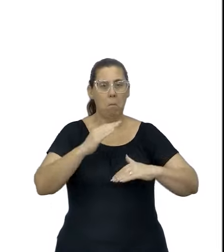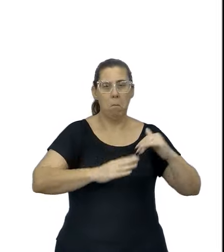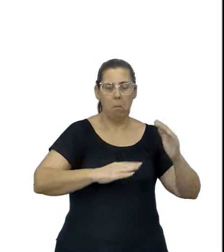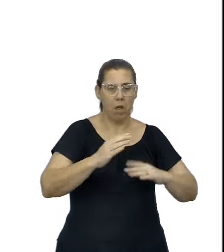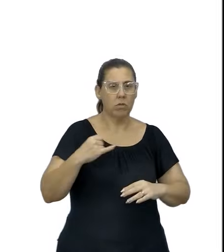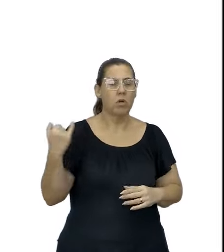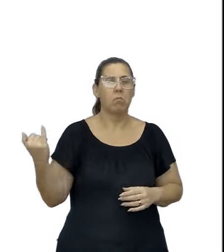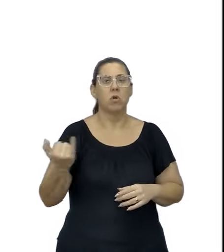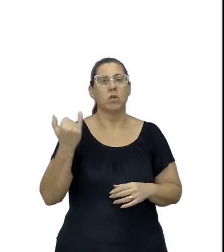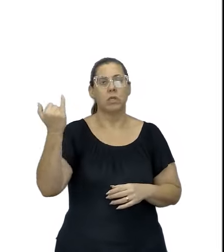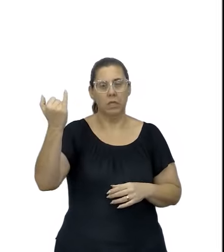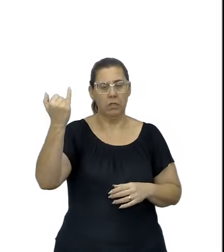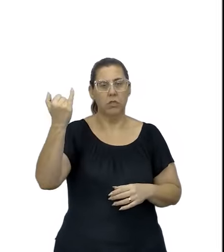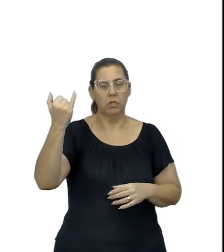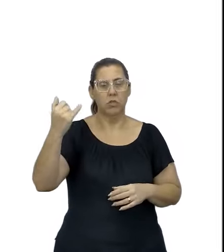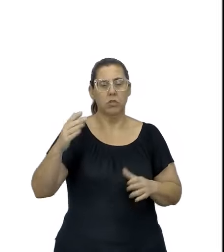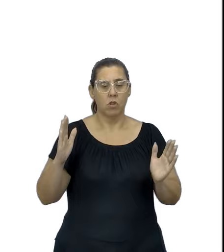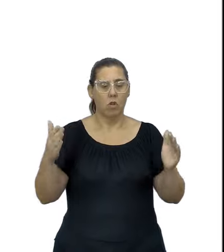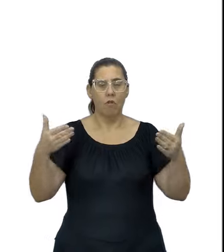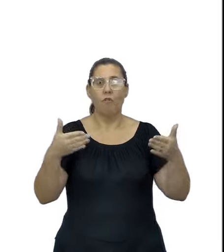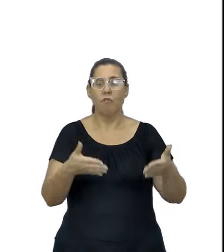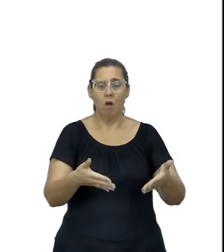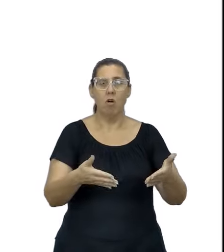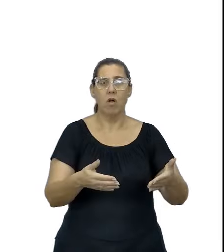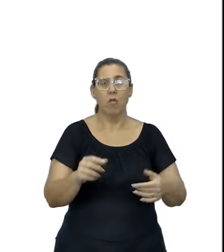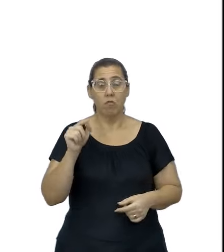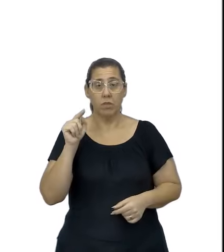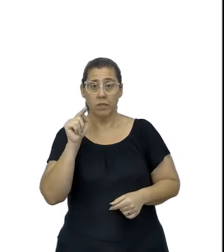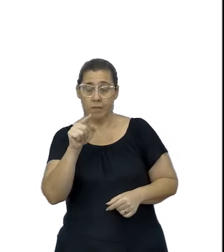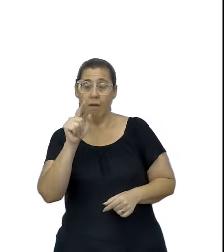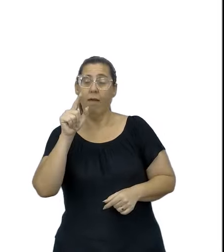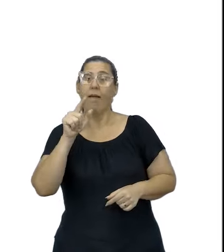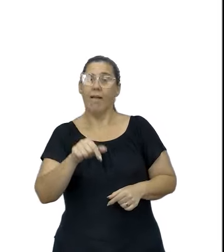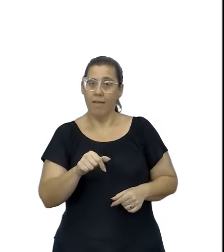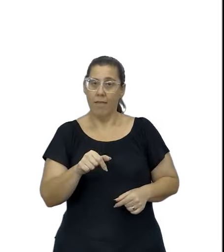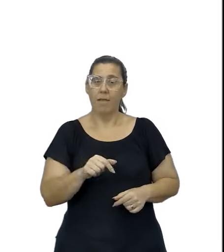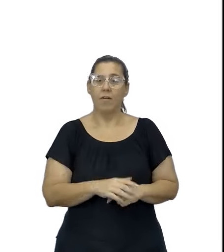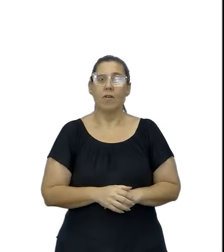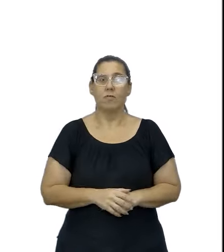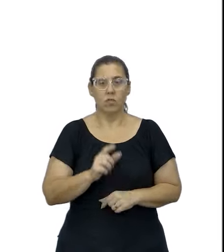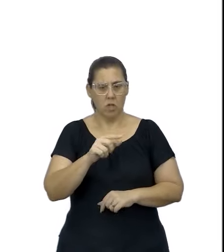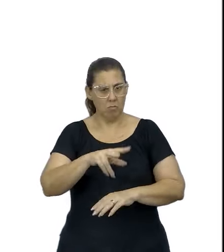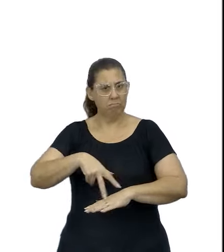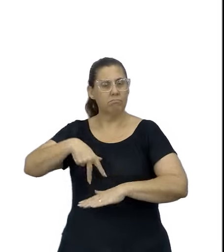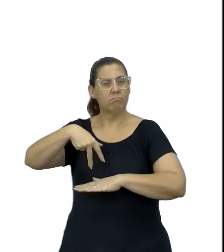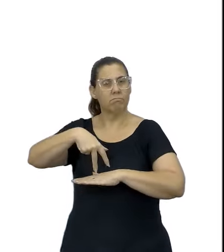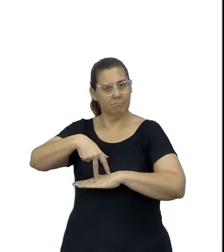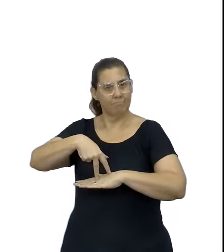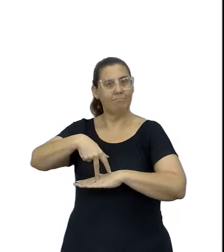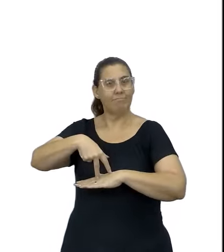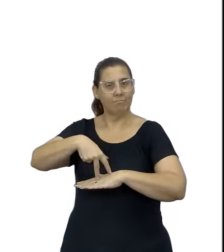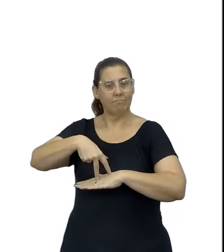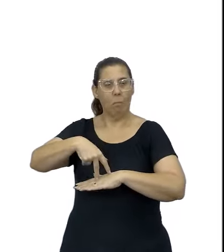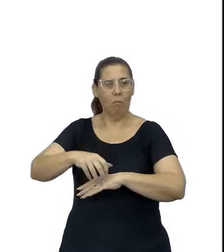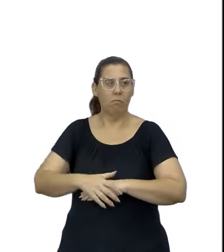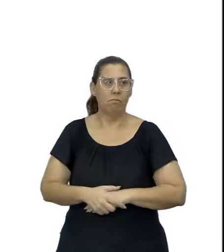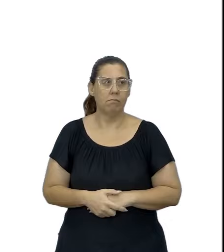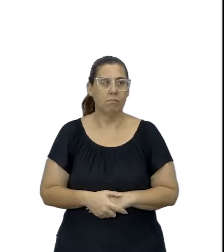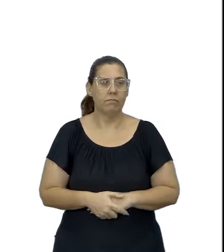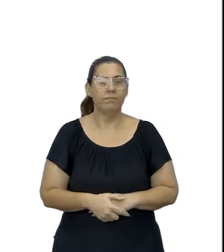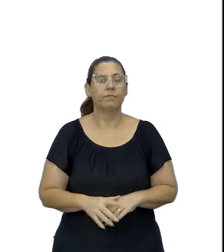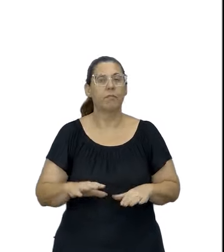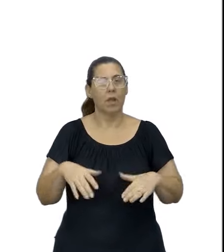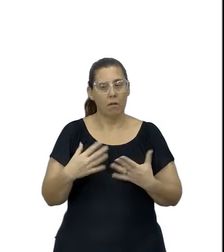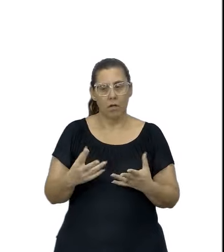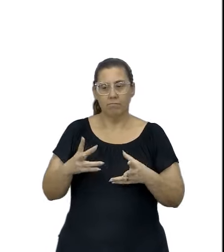que precisam ser foco de intervenção, você é o ator principal, tá? Então,